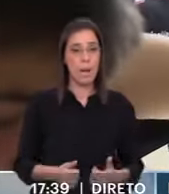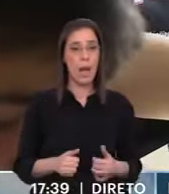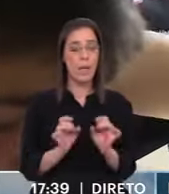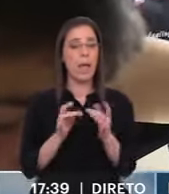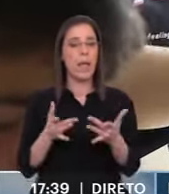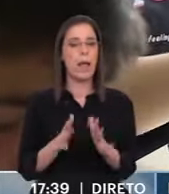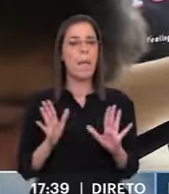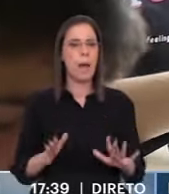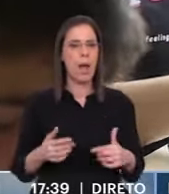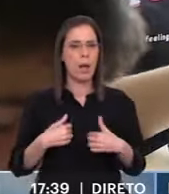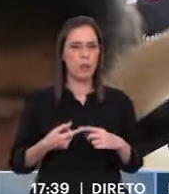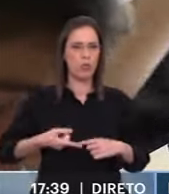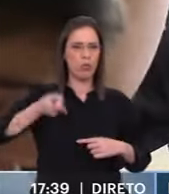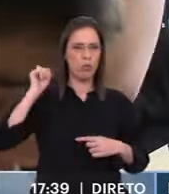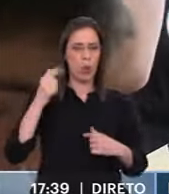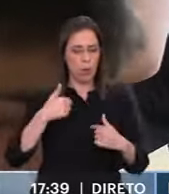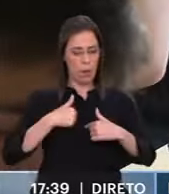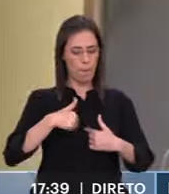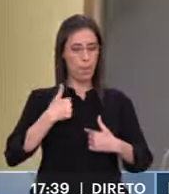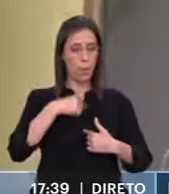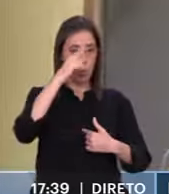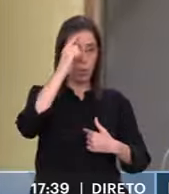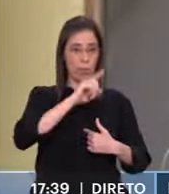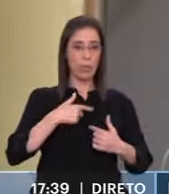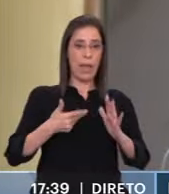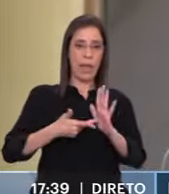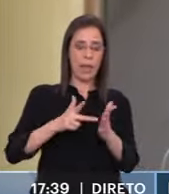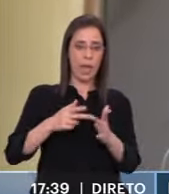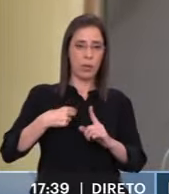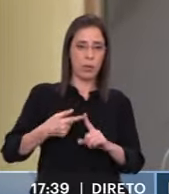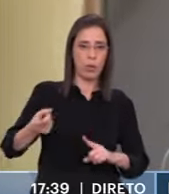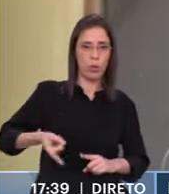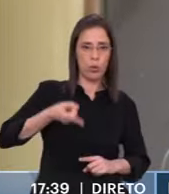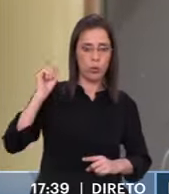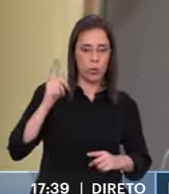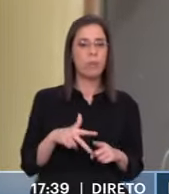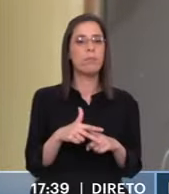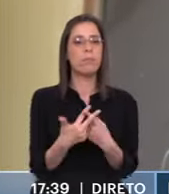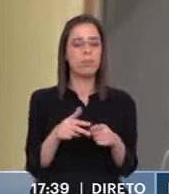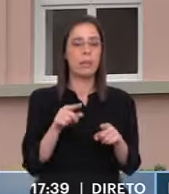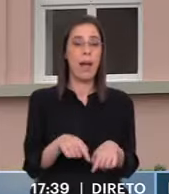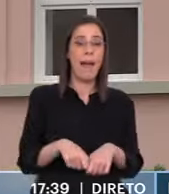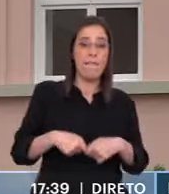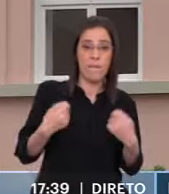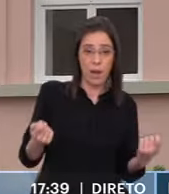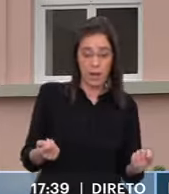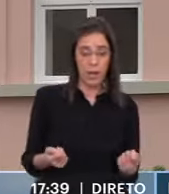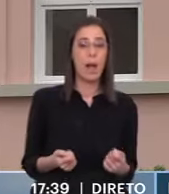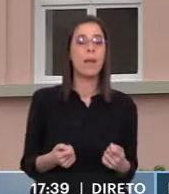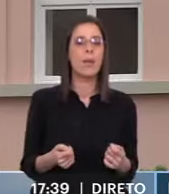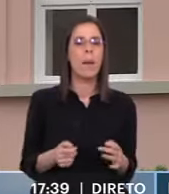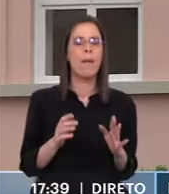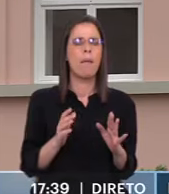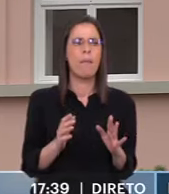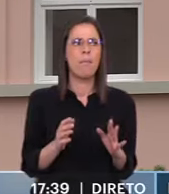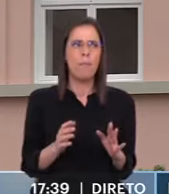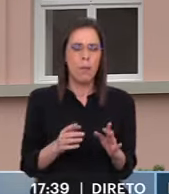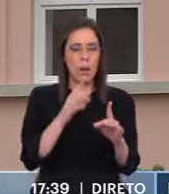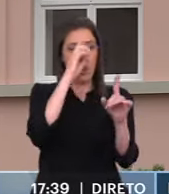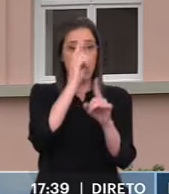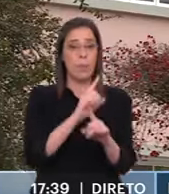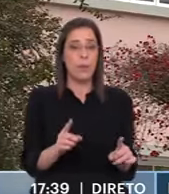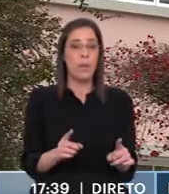digital, mas não são propriamente eles técnicos para poderem arranjar avarias, mas para além do mais são dos